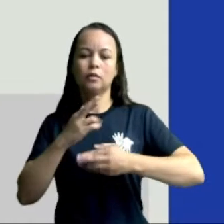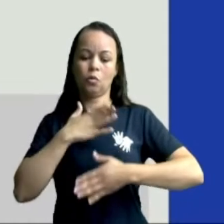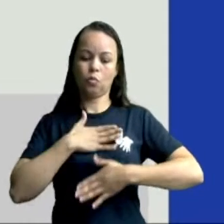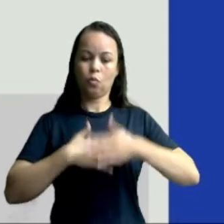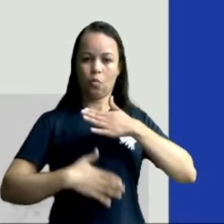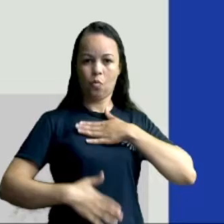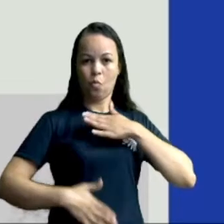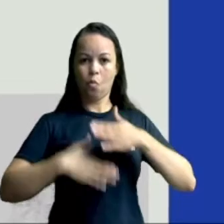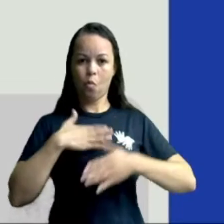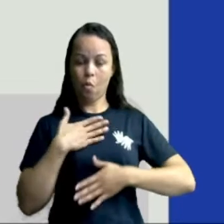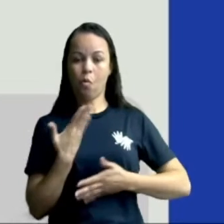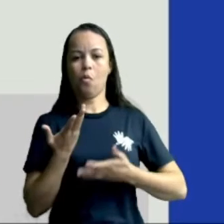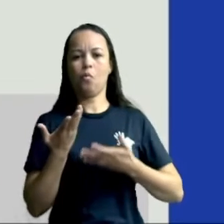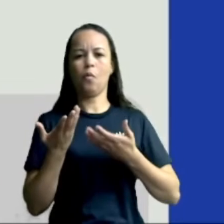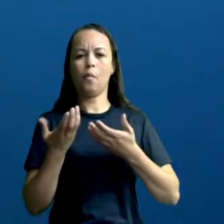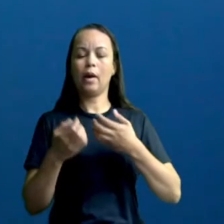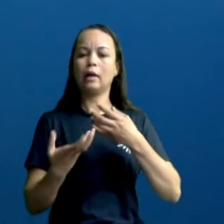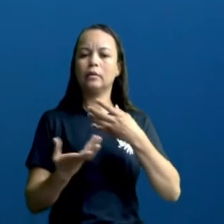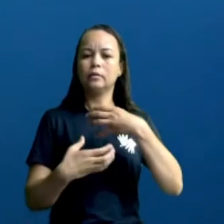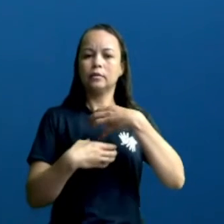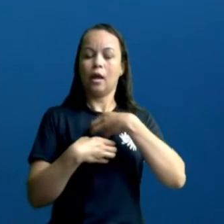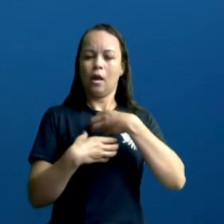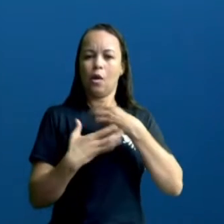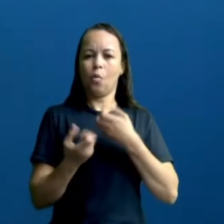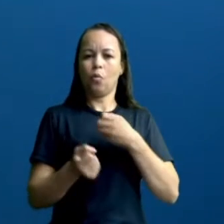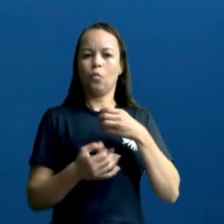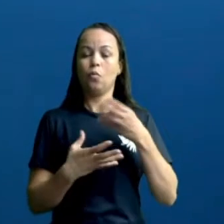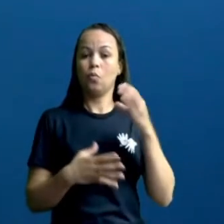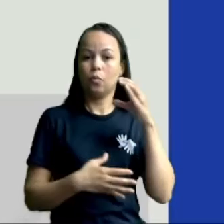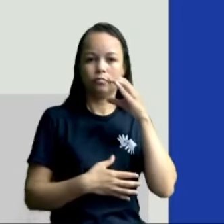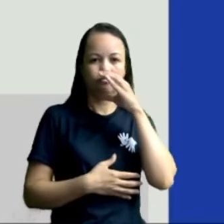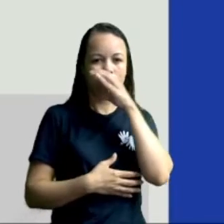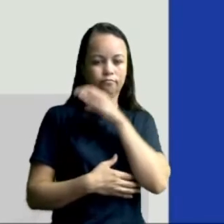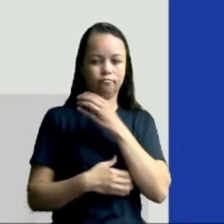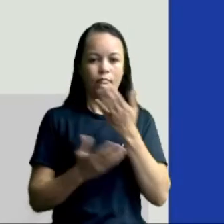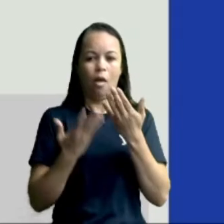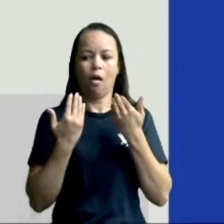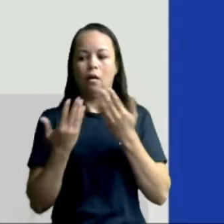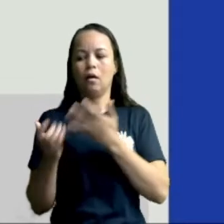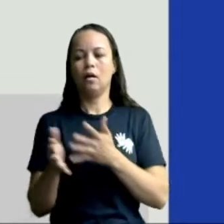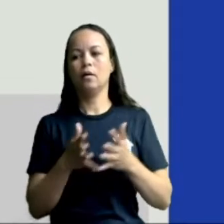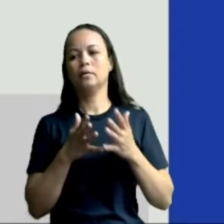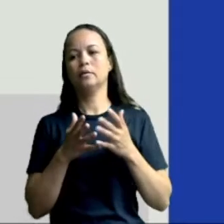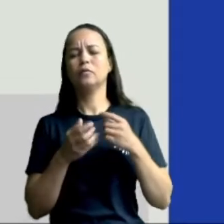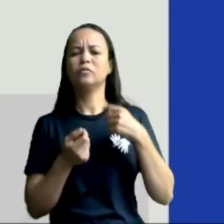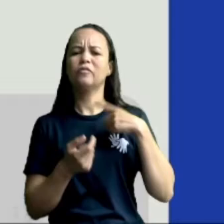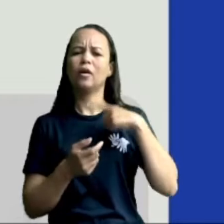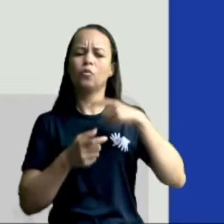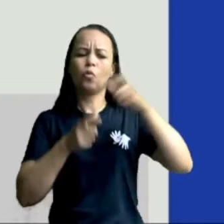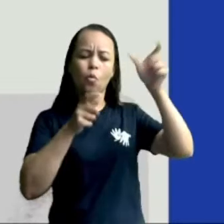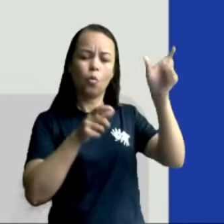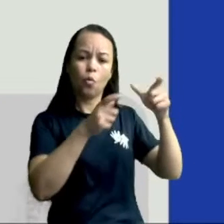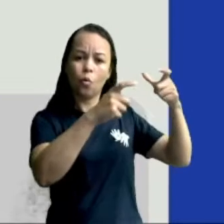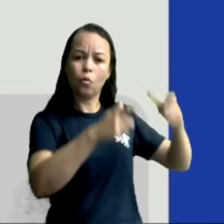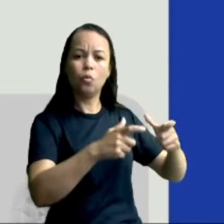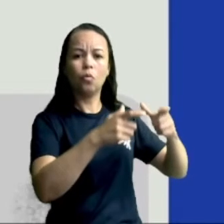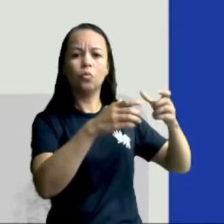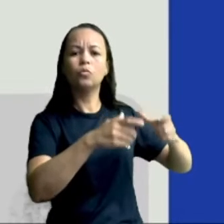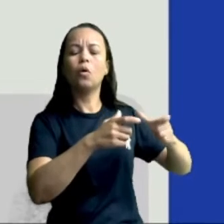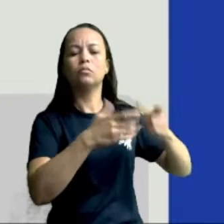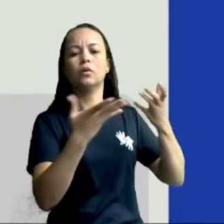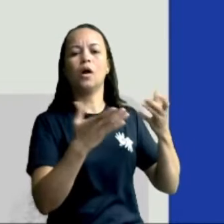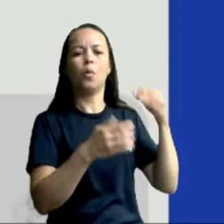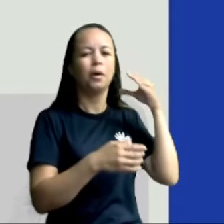que ele possa estar apto ao quê? Manter o calor. E vai acontecer justamente ao contrário quando você estiver em um ambiente quente, ou quando você estiver fazendo um exercício